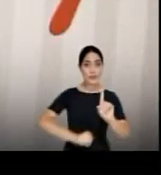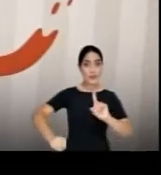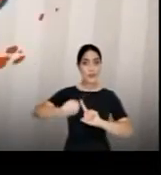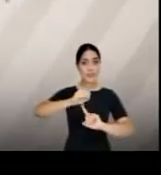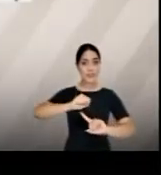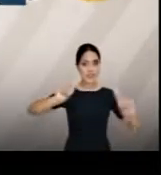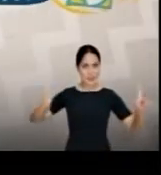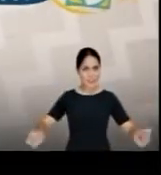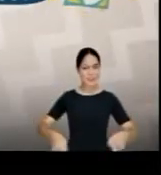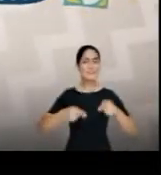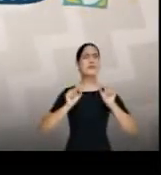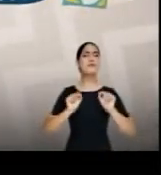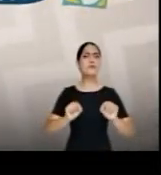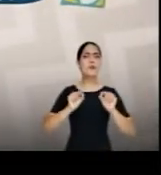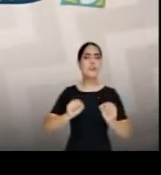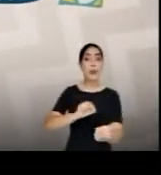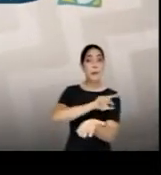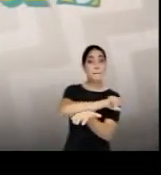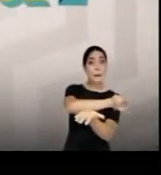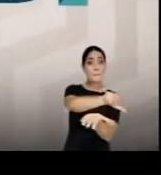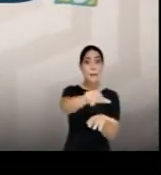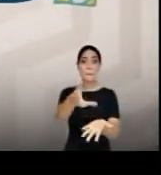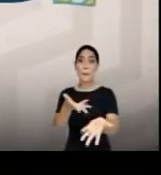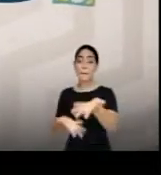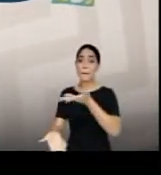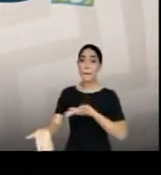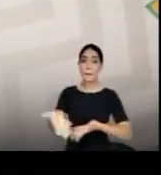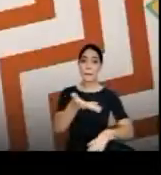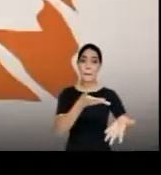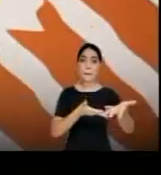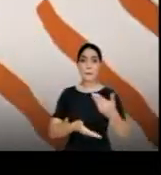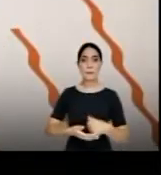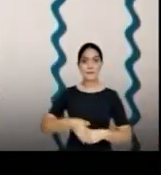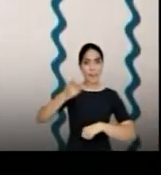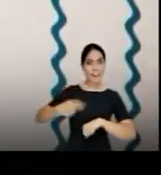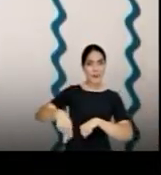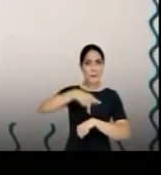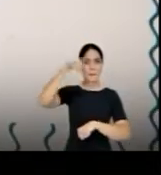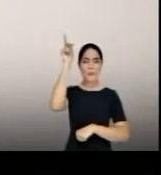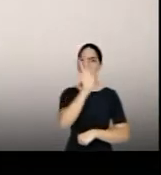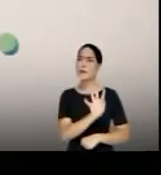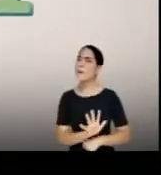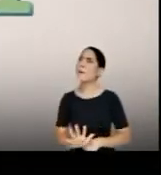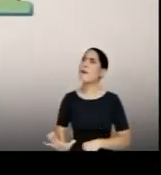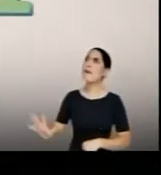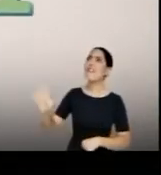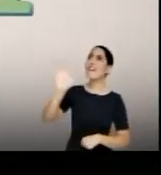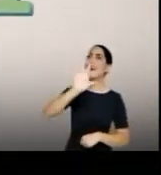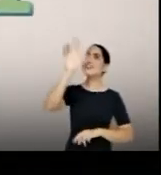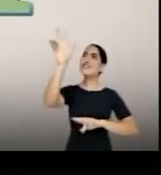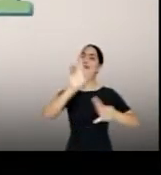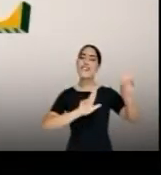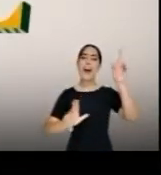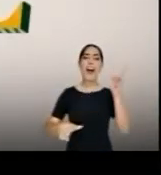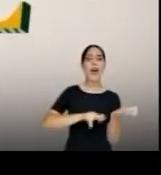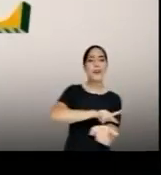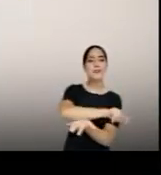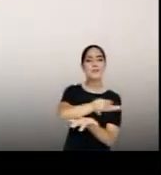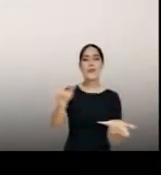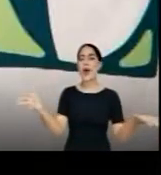Conviver com a diversidade é um dos grandes desafios da nossa sociedade. Vivemos num país um país